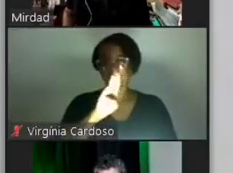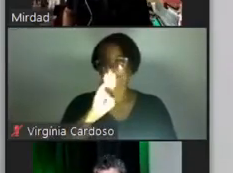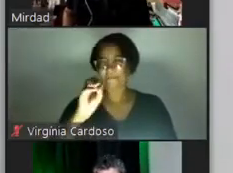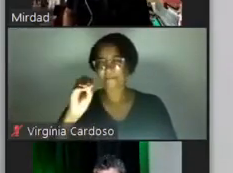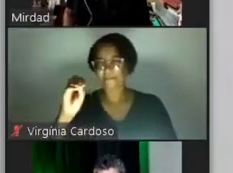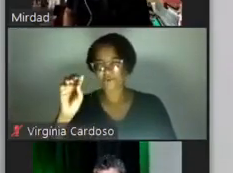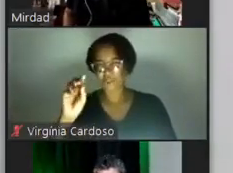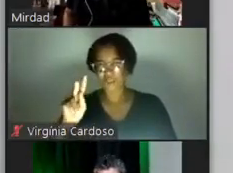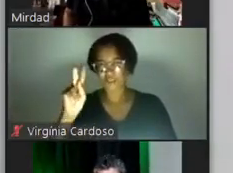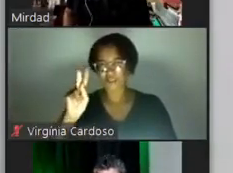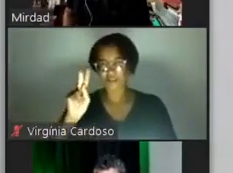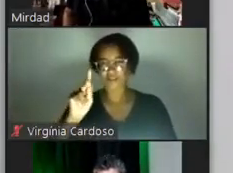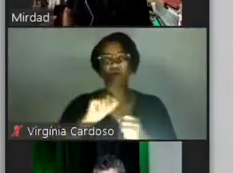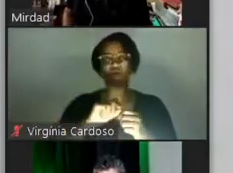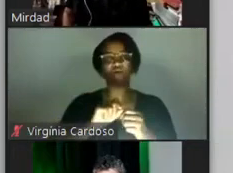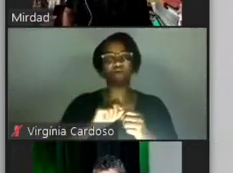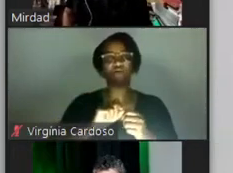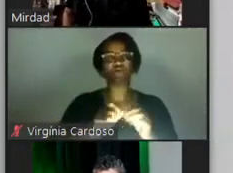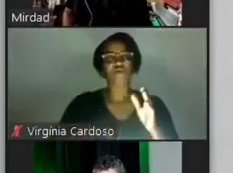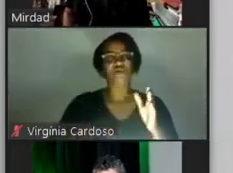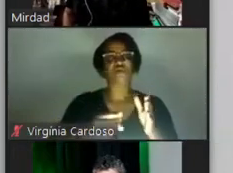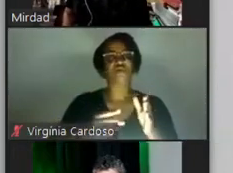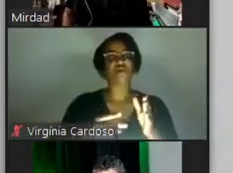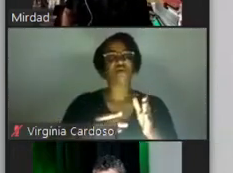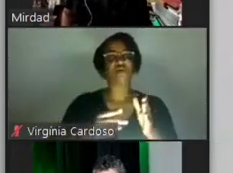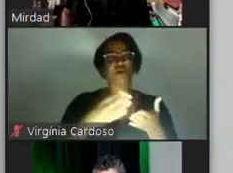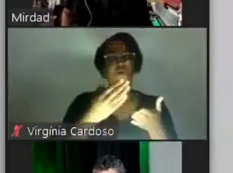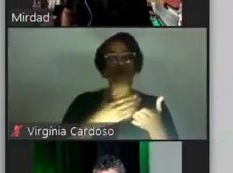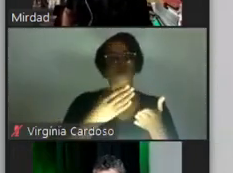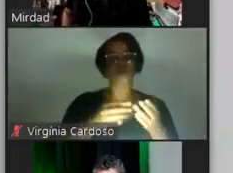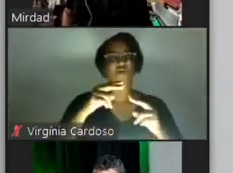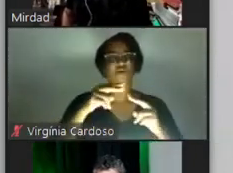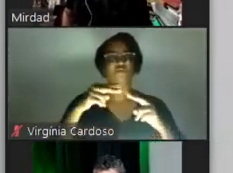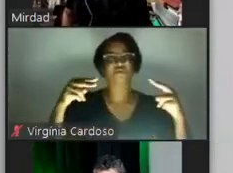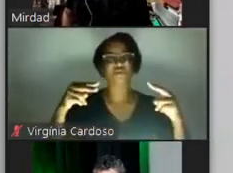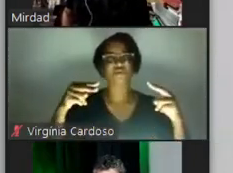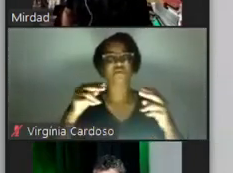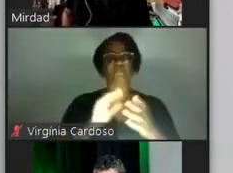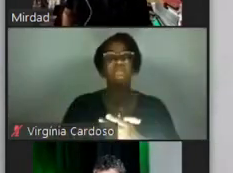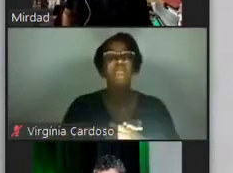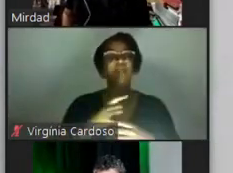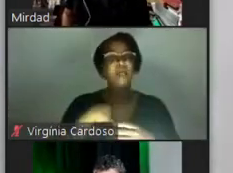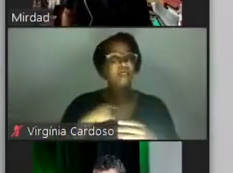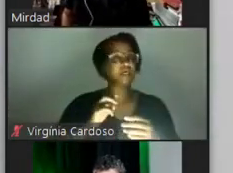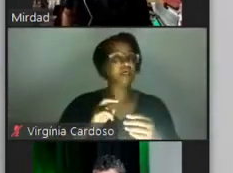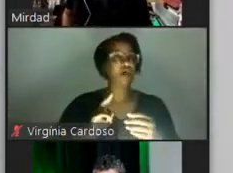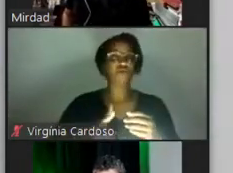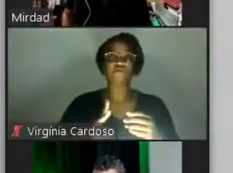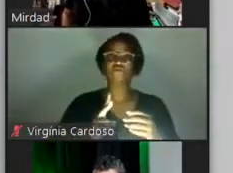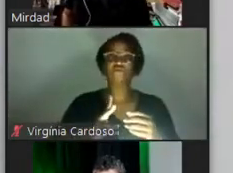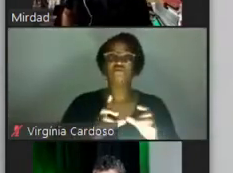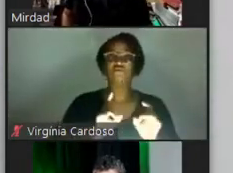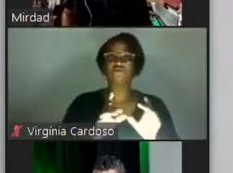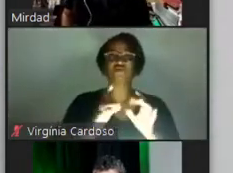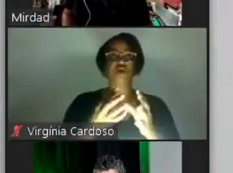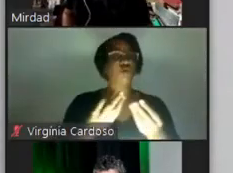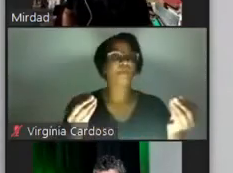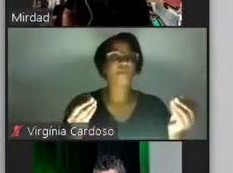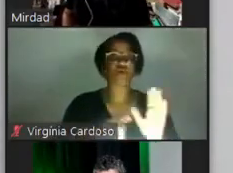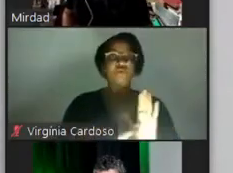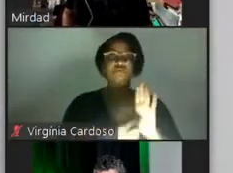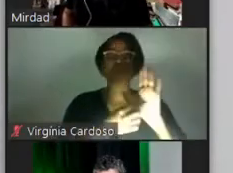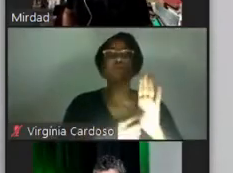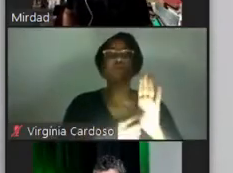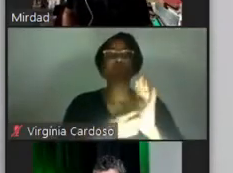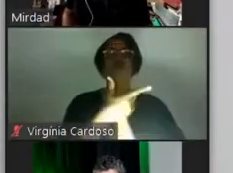livro virtualmente. E eu sou uma autora que vendo muito no lançamento, 200, 300 livros. Gente, eu fiquei